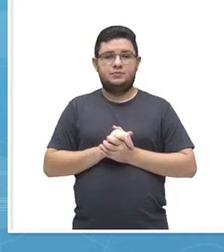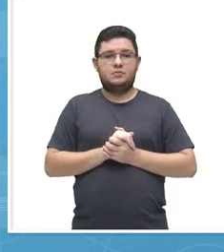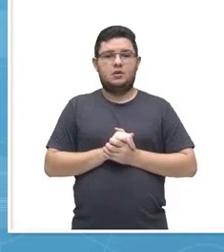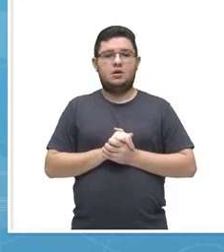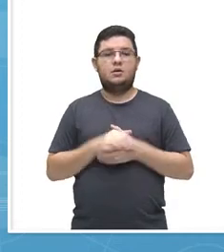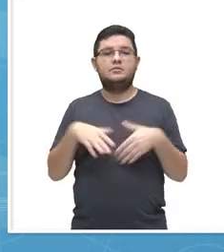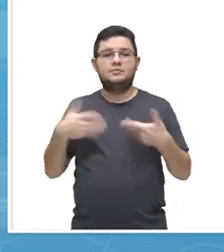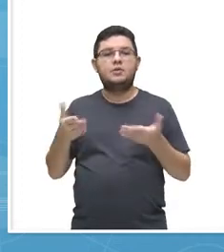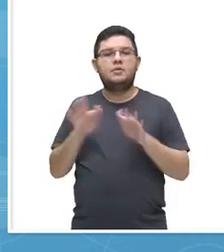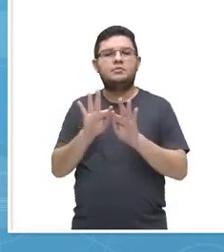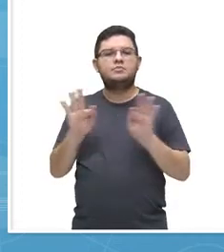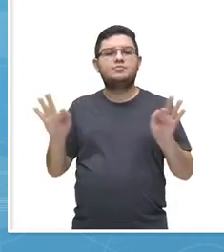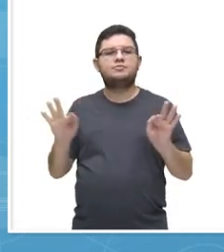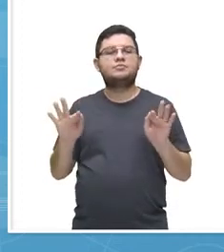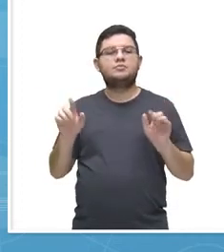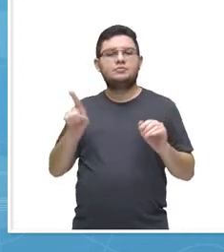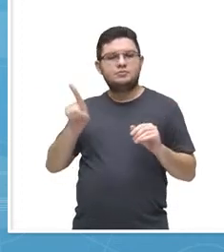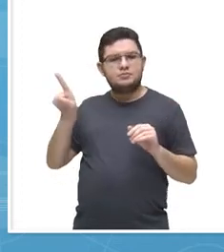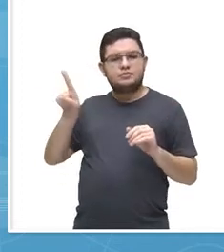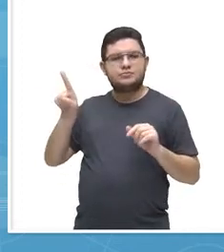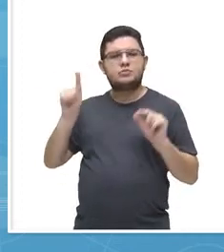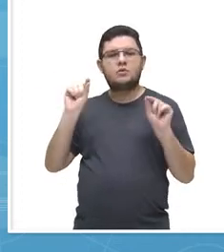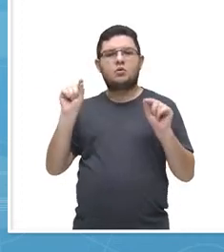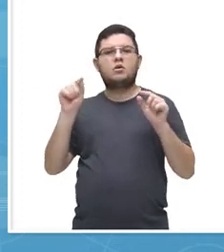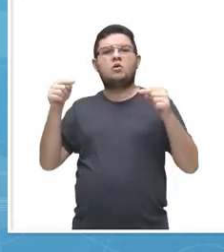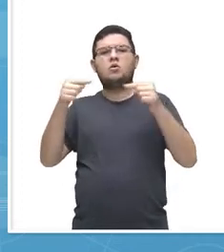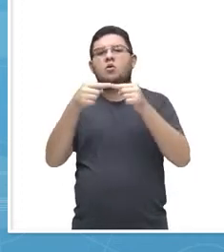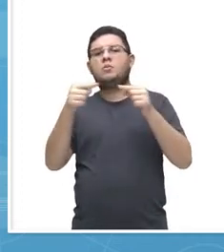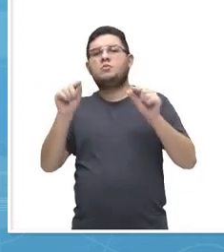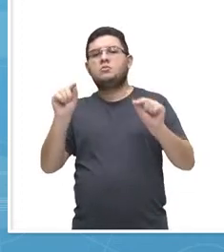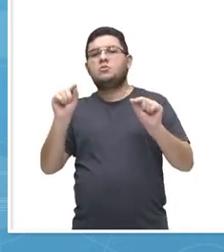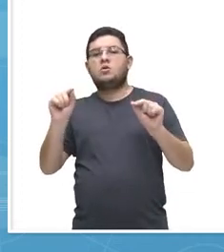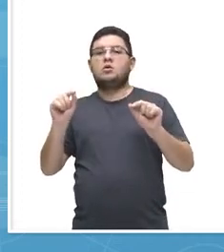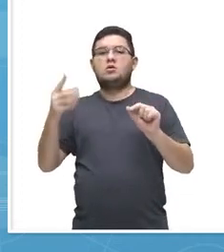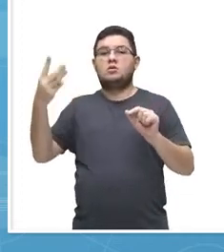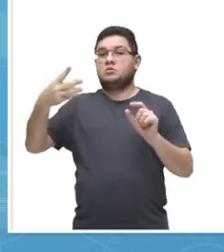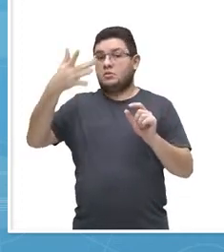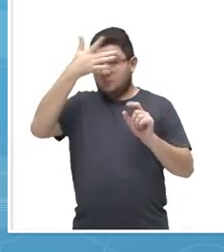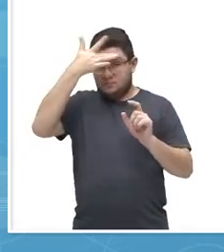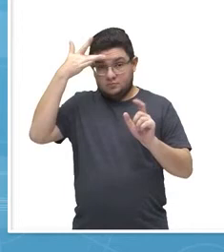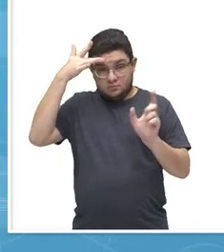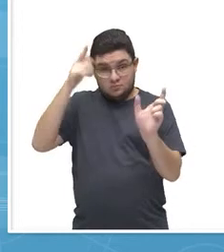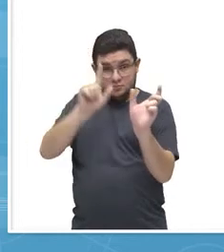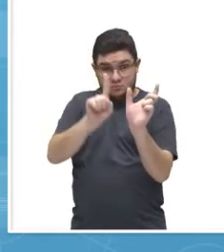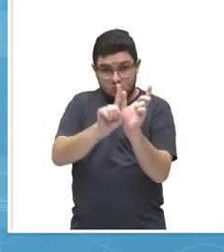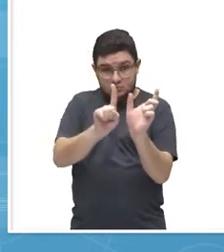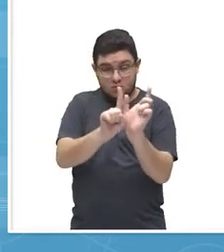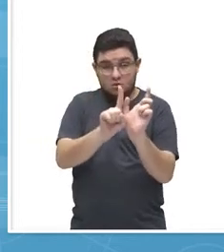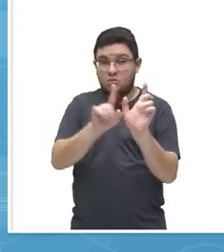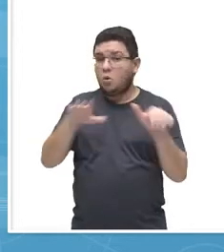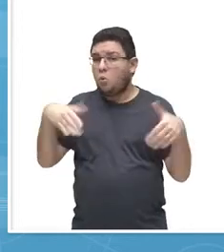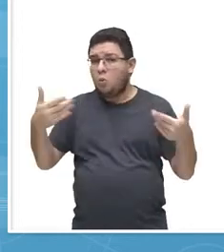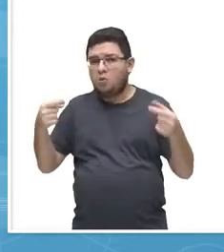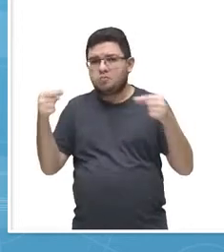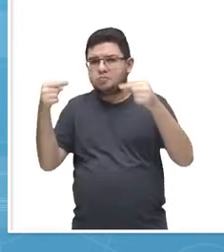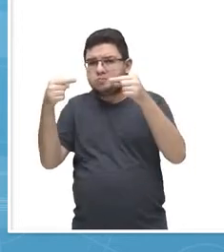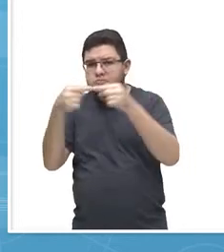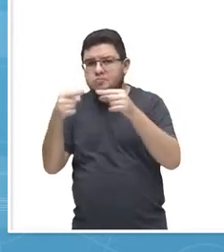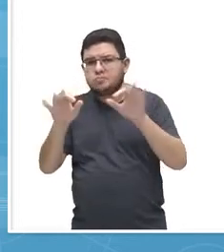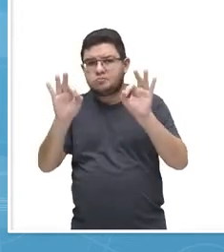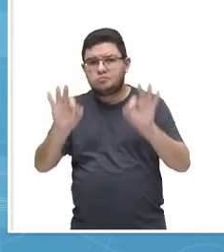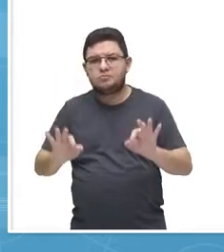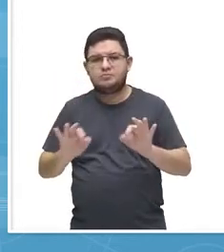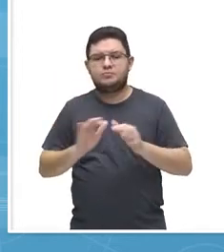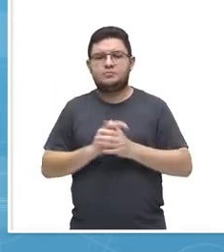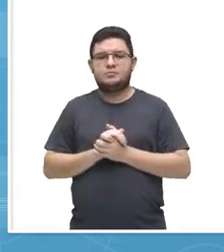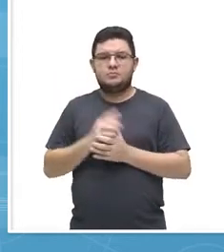in the morning. Qual é essa regra aí da terceira pessoa? O que vocês acham? Vamos analisar aqui cada uma das frases para a gente verificar, não